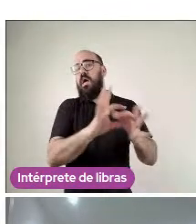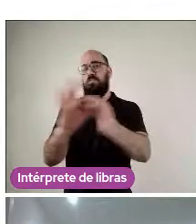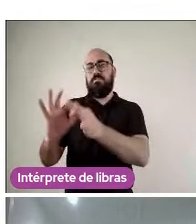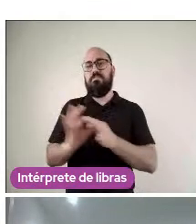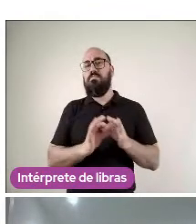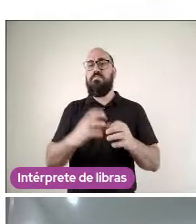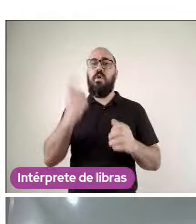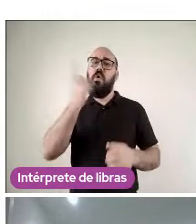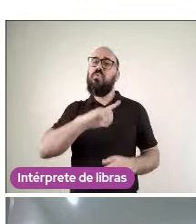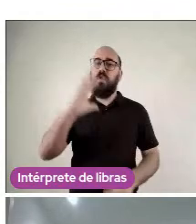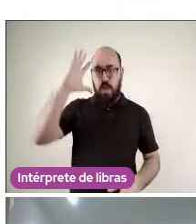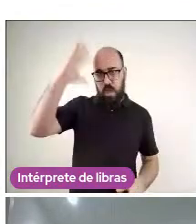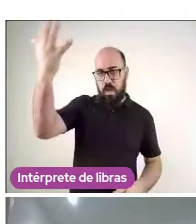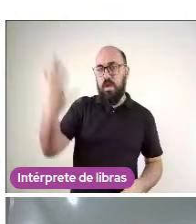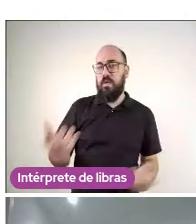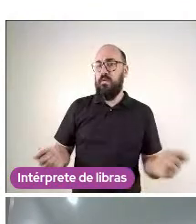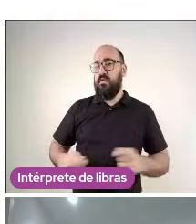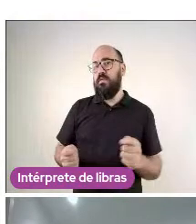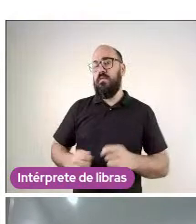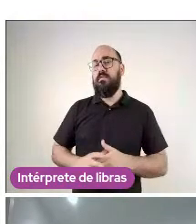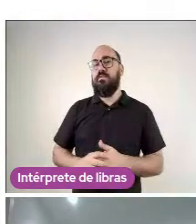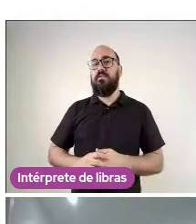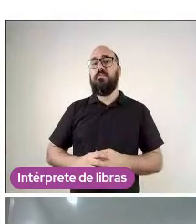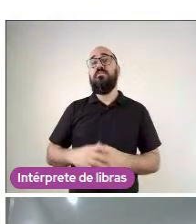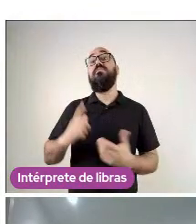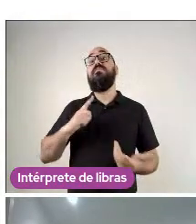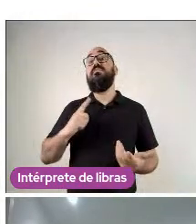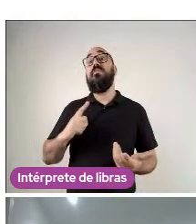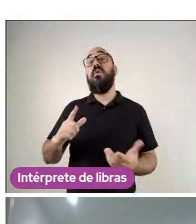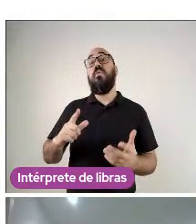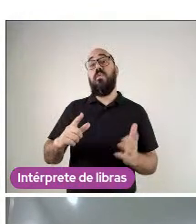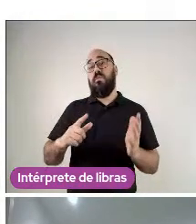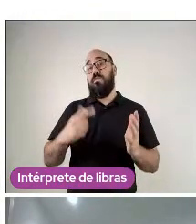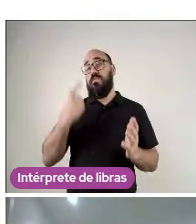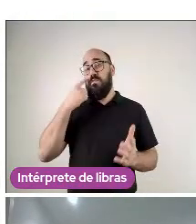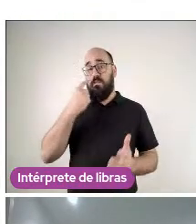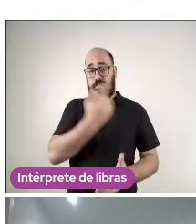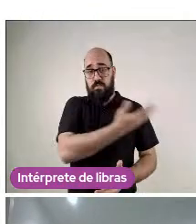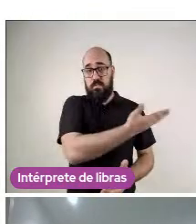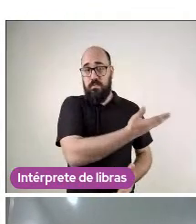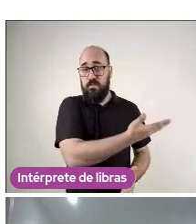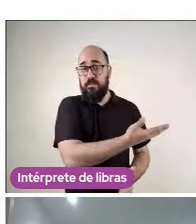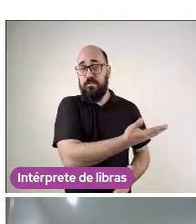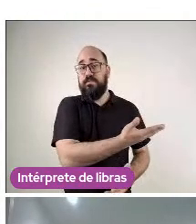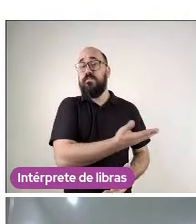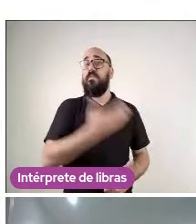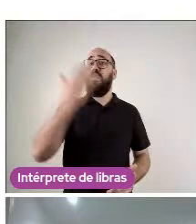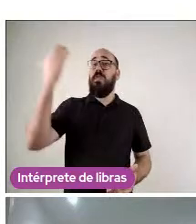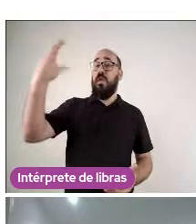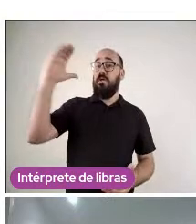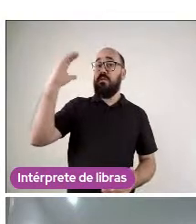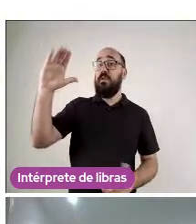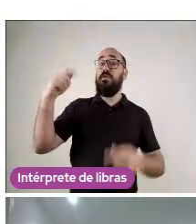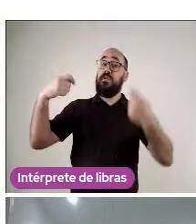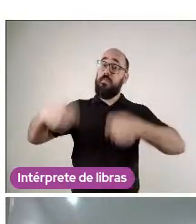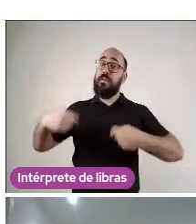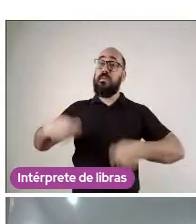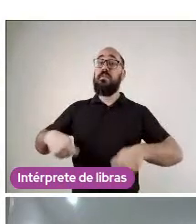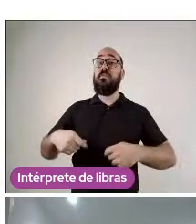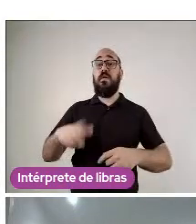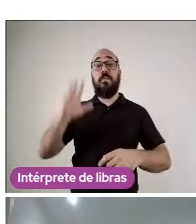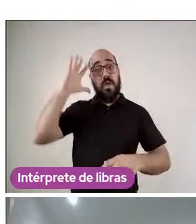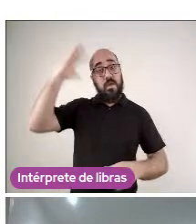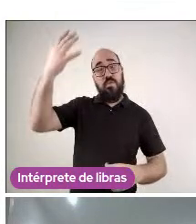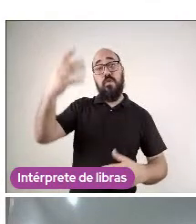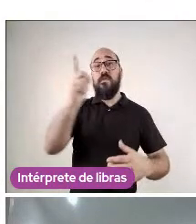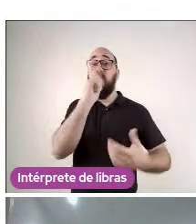que tem como, né, lema a ciência, né, a visão, a ciência que precisamos para o oceano que queremos. E o que eu